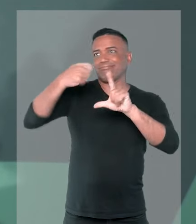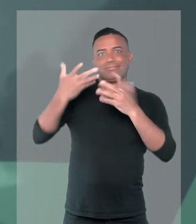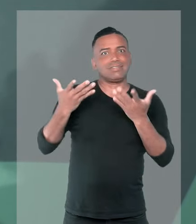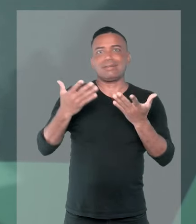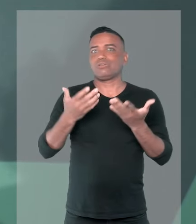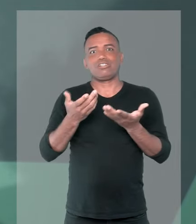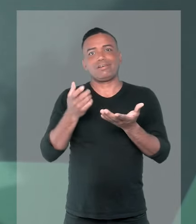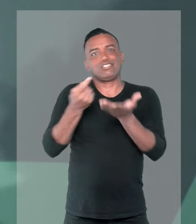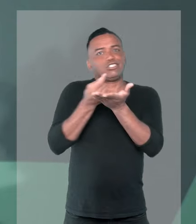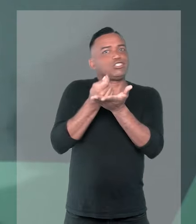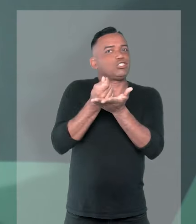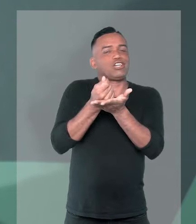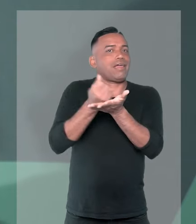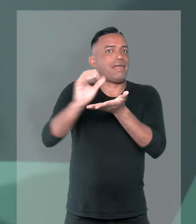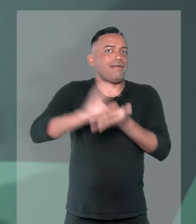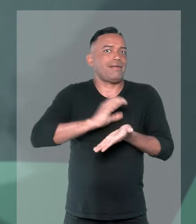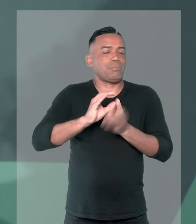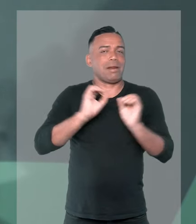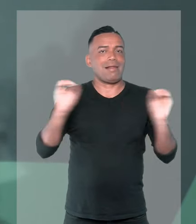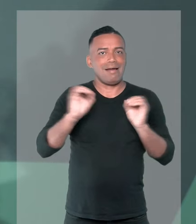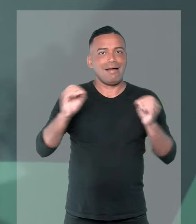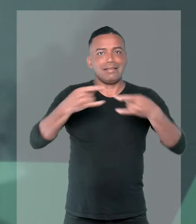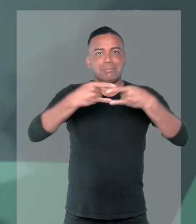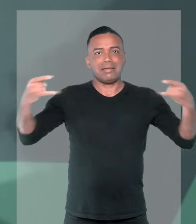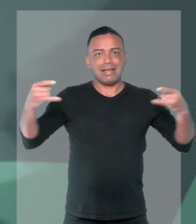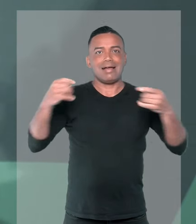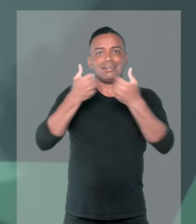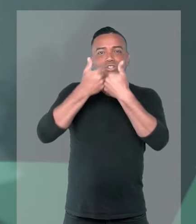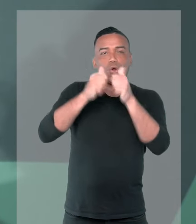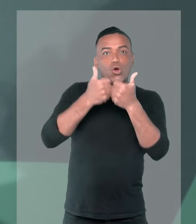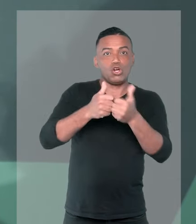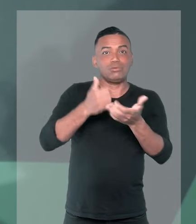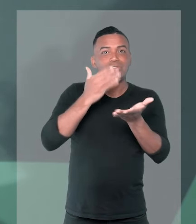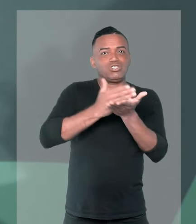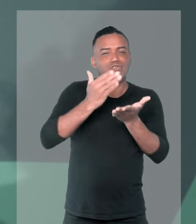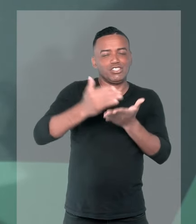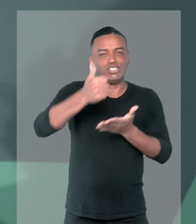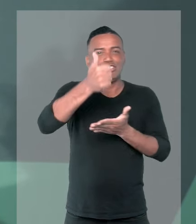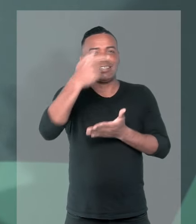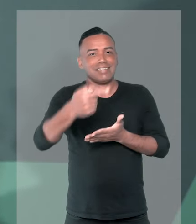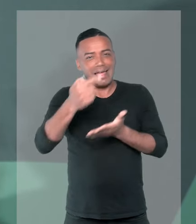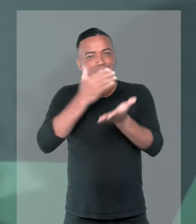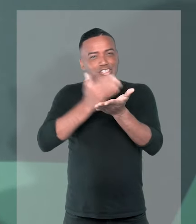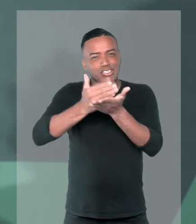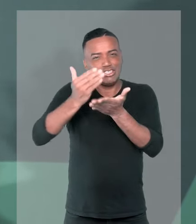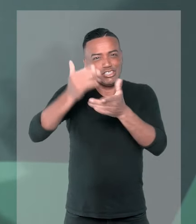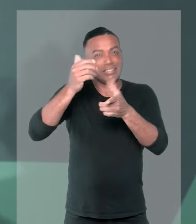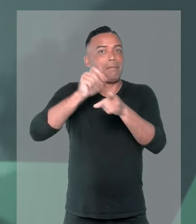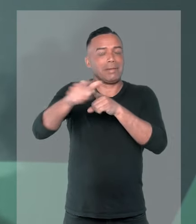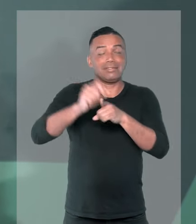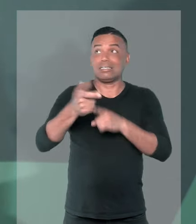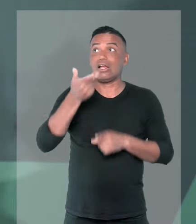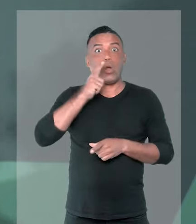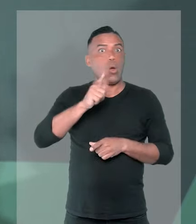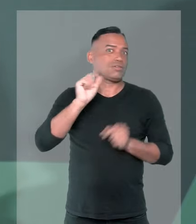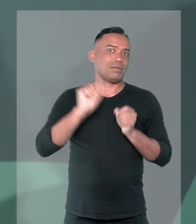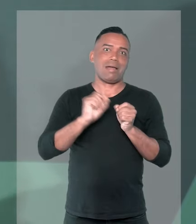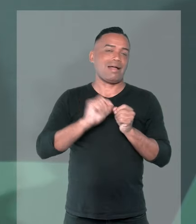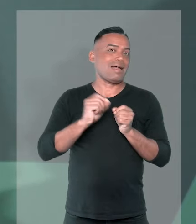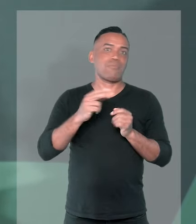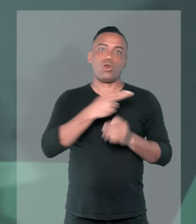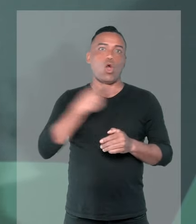passagem dos convidados que a primeira passagem que eu paguei pro 10 pinatar Eu dividi em 17 prestações Você lembra né cels e não consegui pagar foi pro